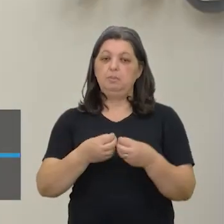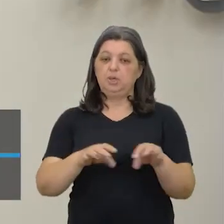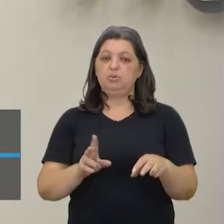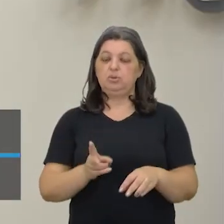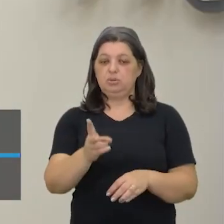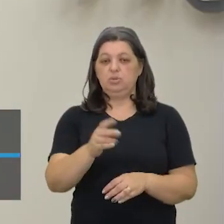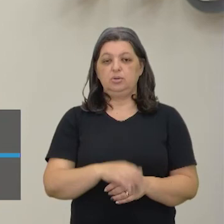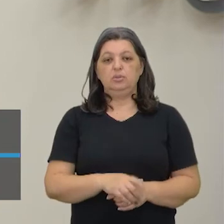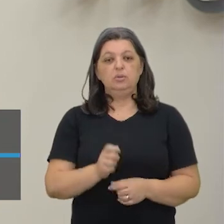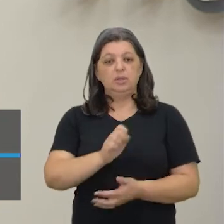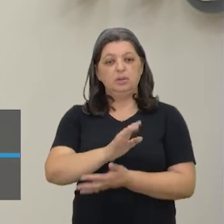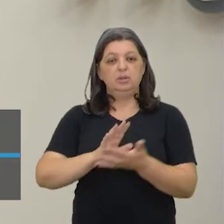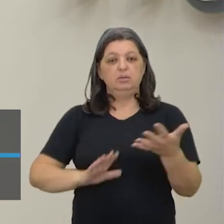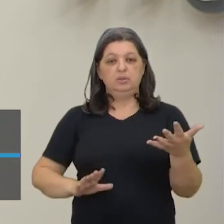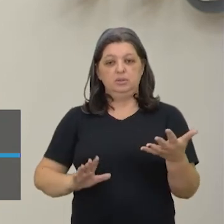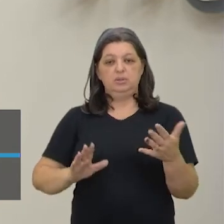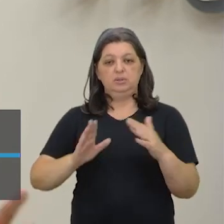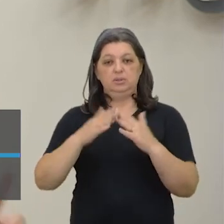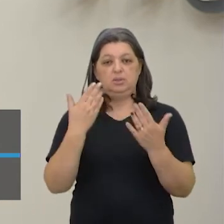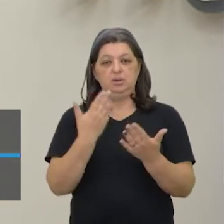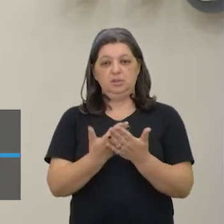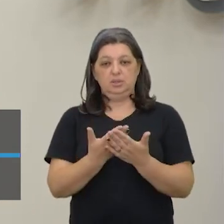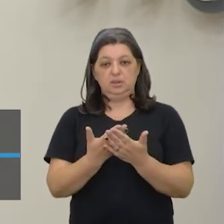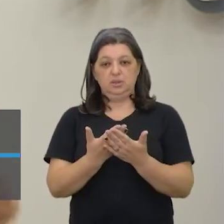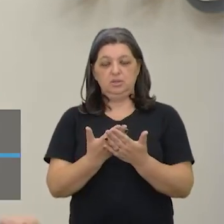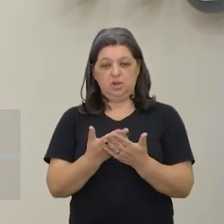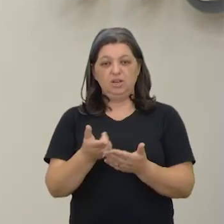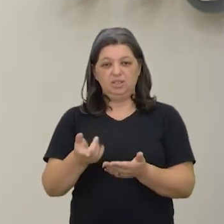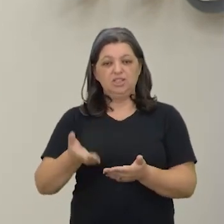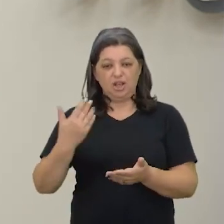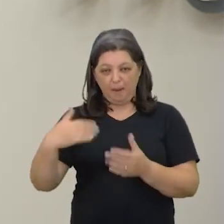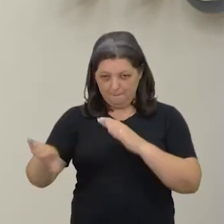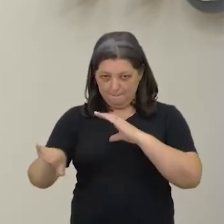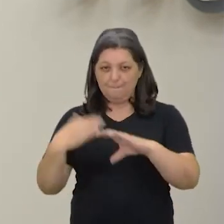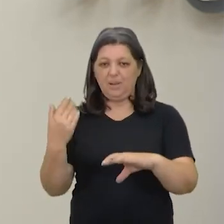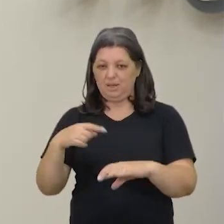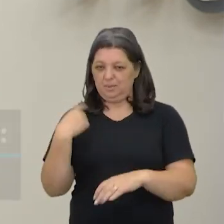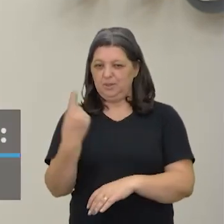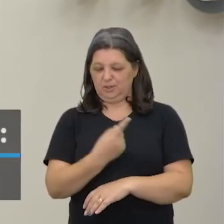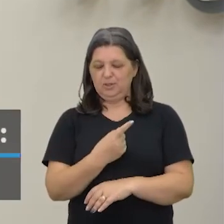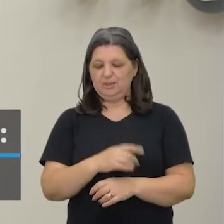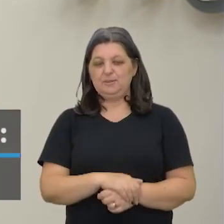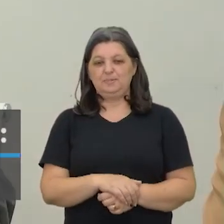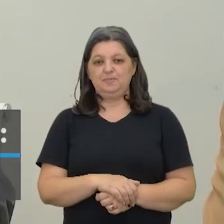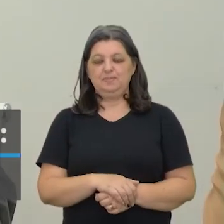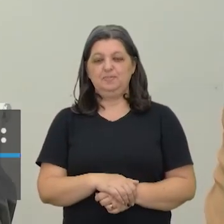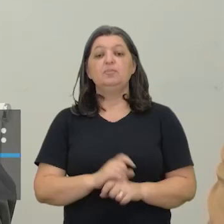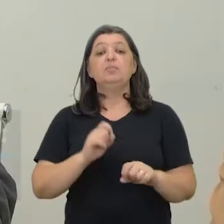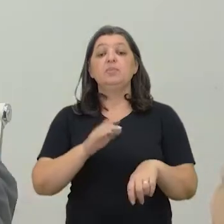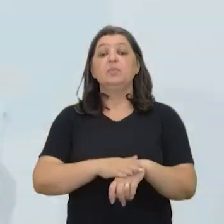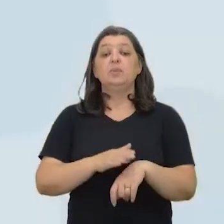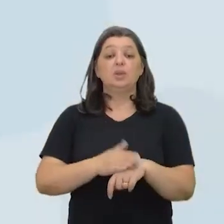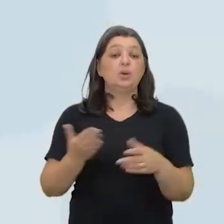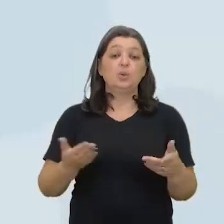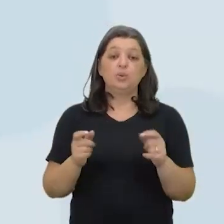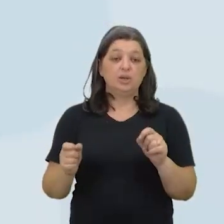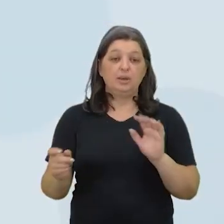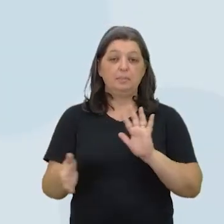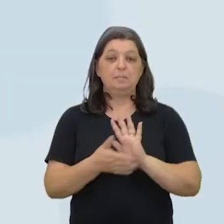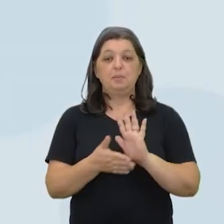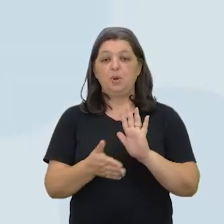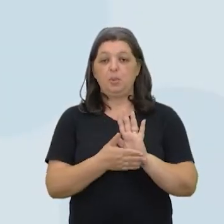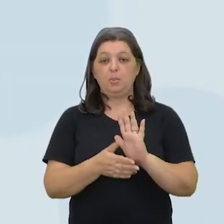essa atividade na escola. Manda pra gente lá no Instagram, Língua Portuguesa, CMSP_M, manda lá. O que fizemos hoje? Propusemos